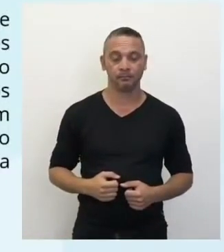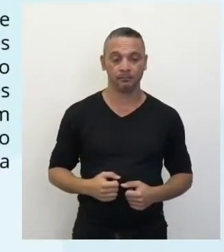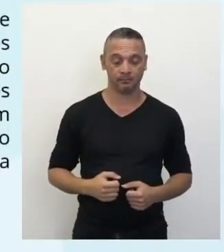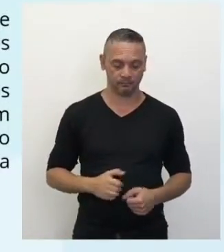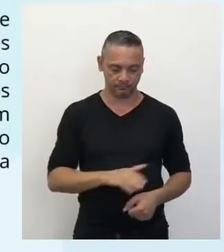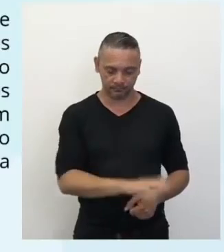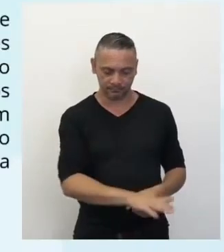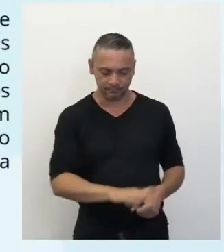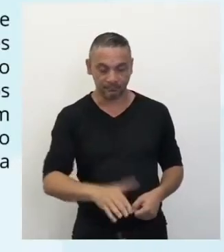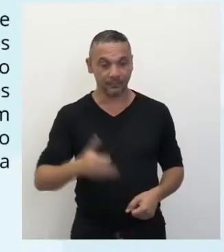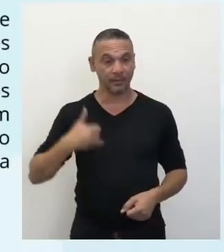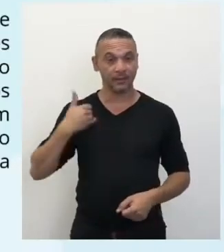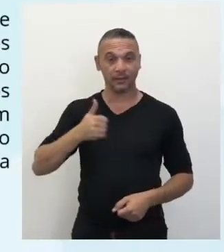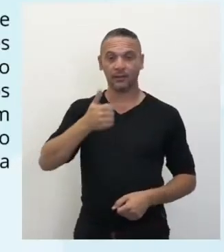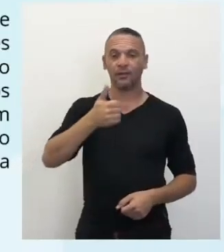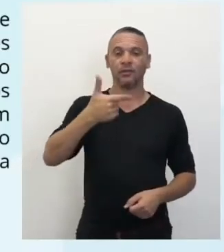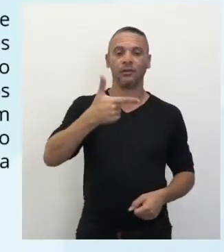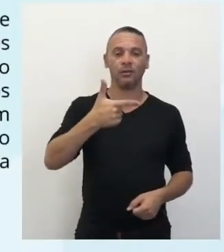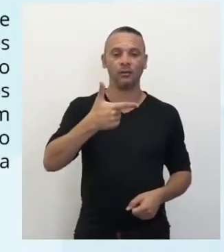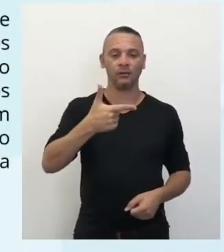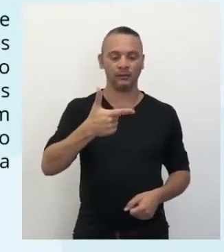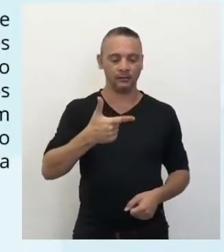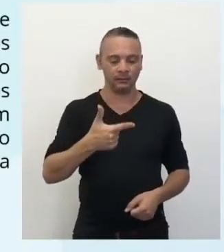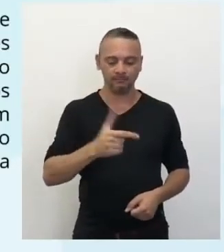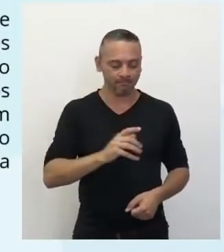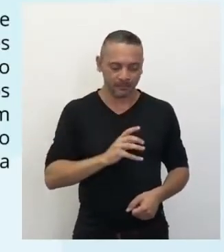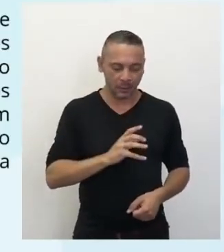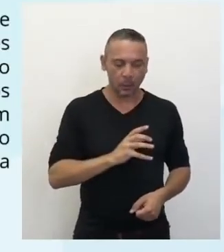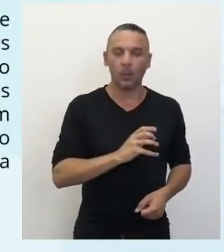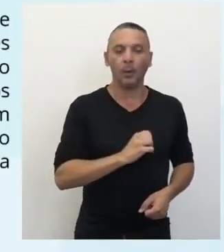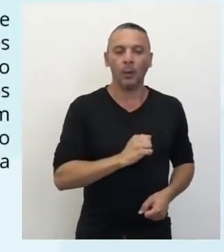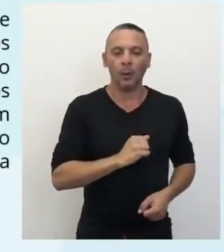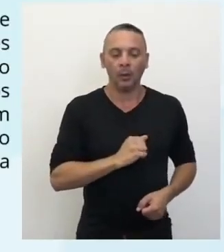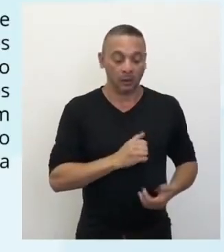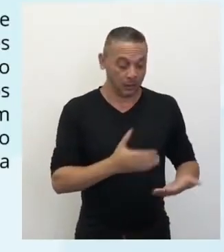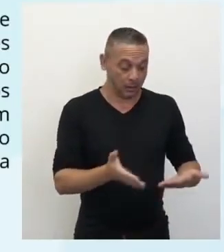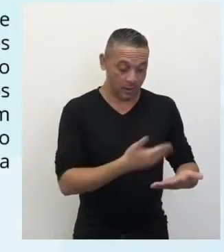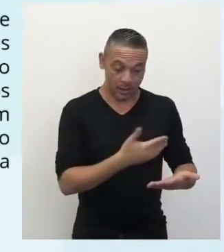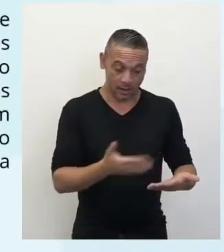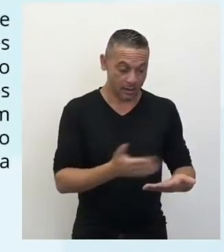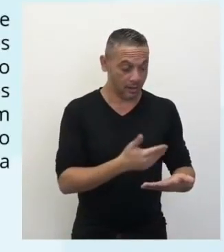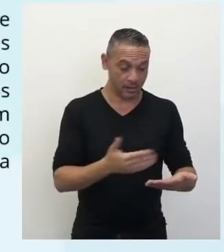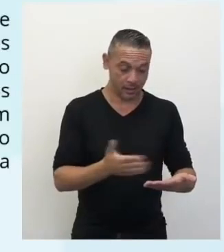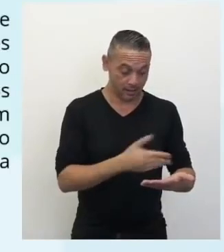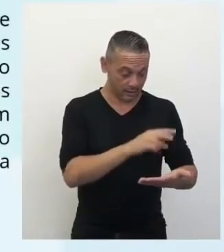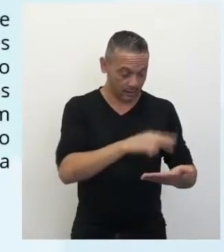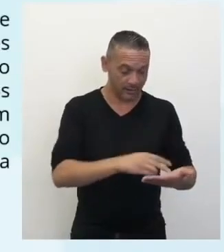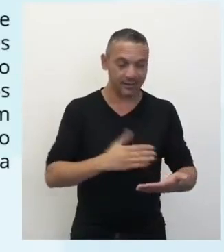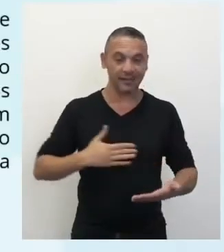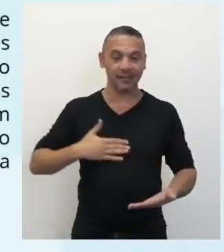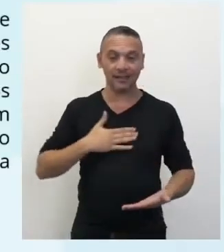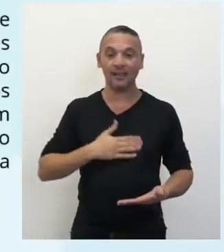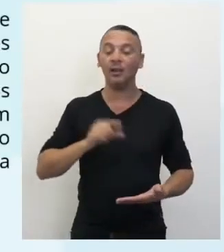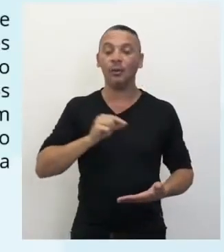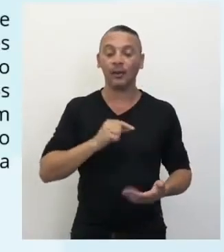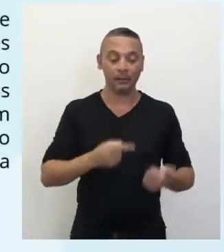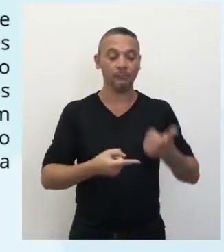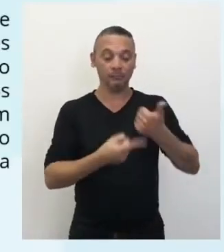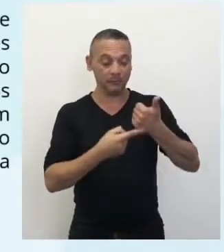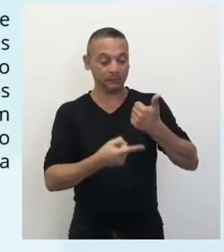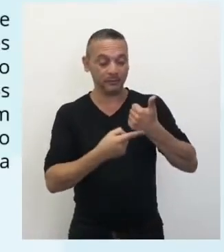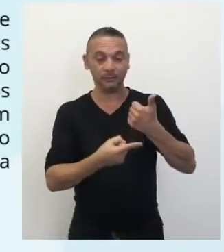Garoto de 12 anos, apaixonado por livros, ganha 800 mil seguidores após ataques racistas.